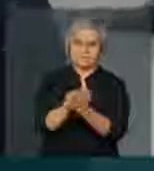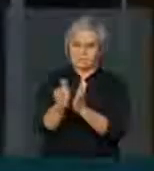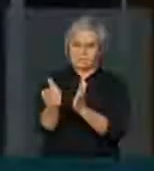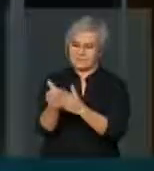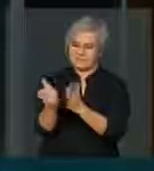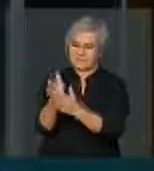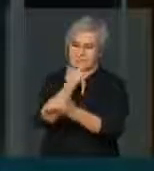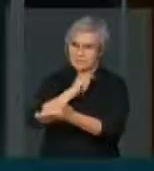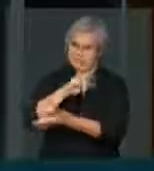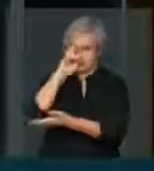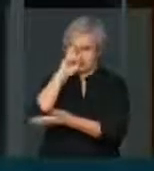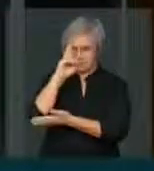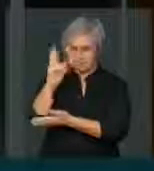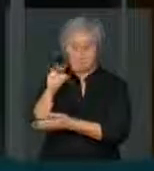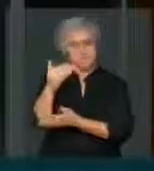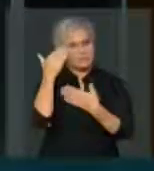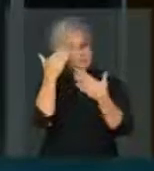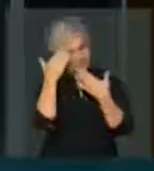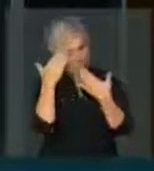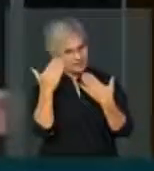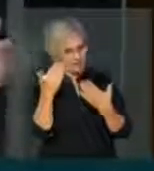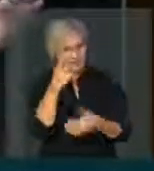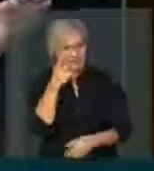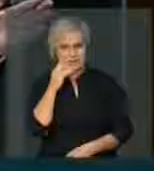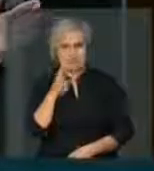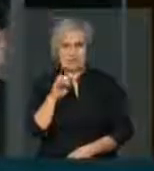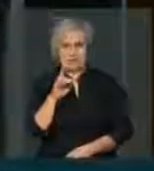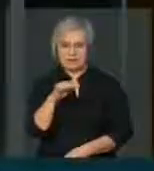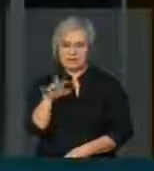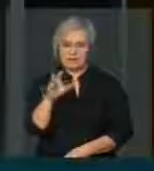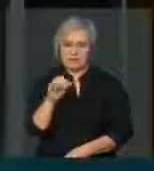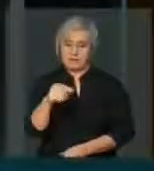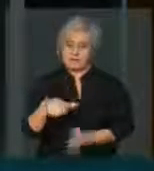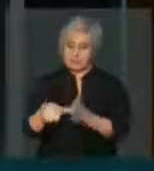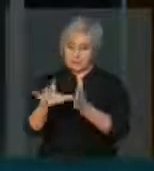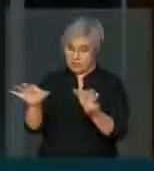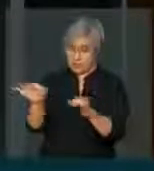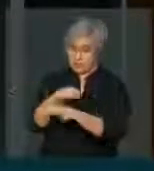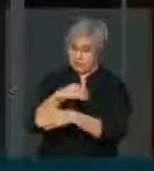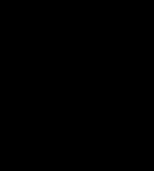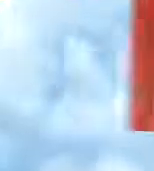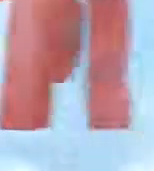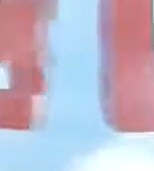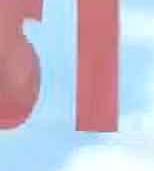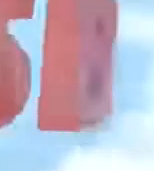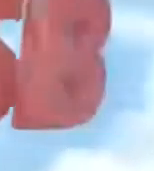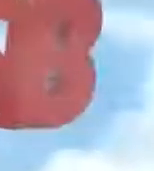Agradeço ao deputado Bebeto e, antes de concluir, peço a tolerância do nobre presidente